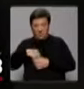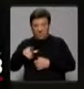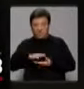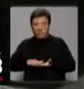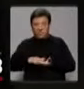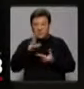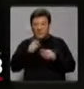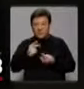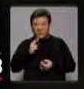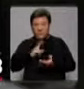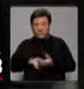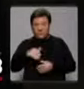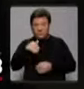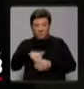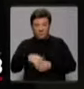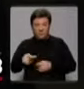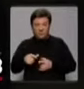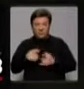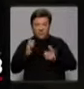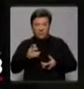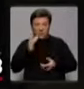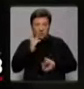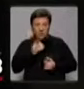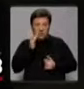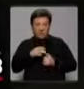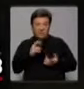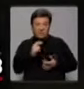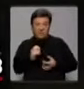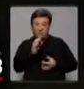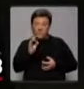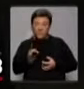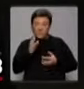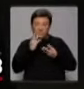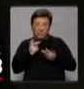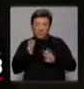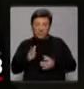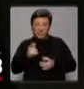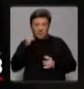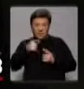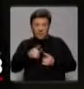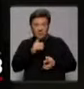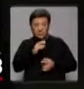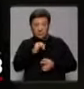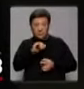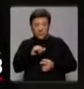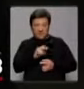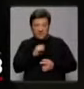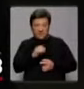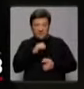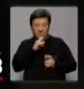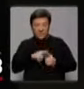em Contagem efetiva de volos portanto já com base em resultados 30% dos votos já contabilizados aponta para o ciza conseguir